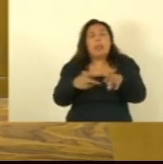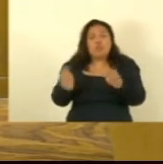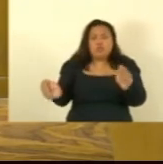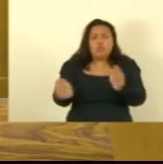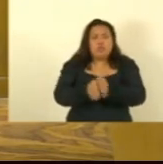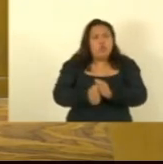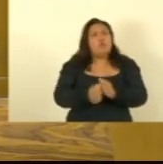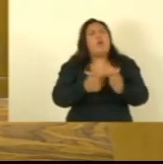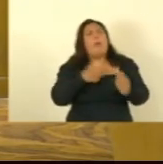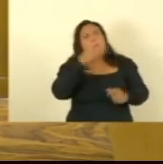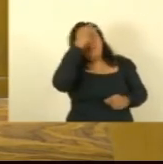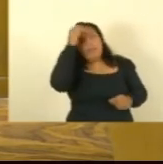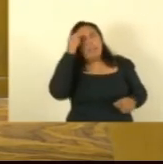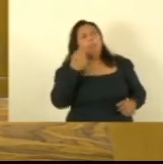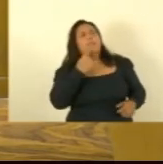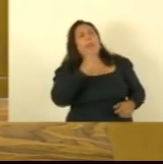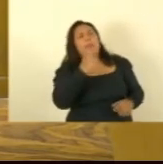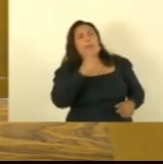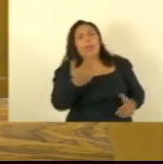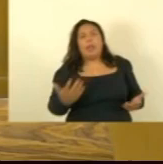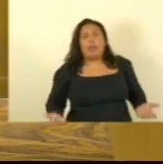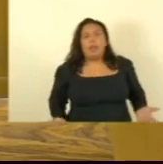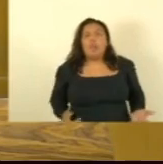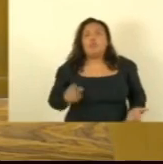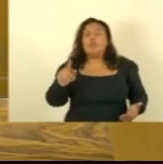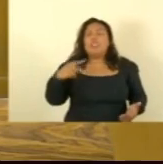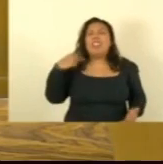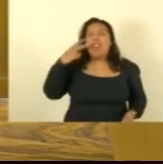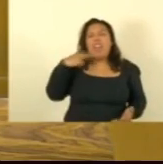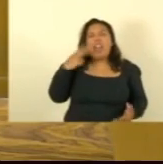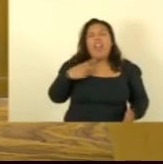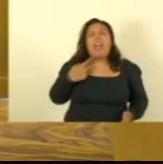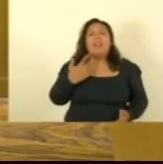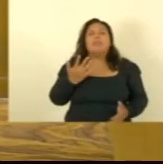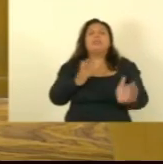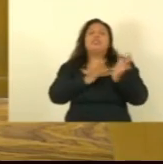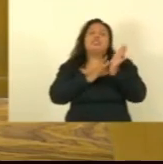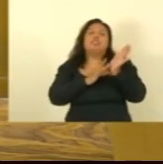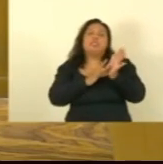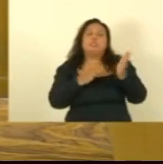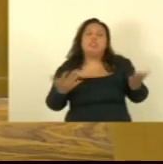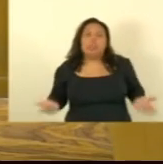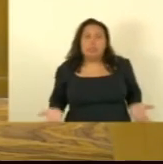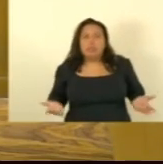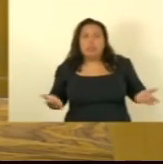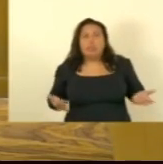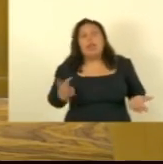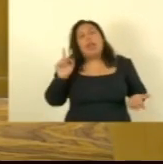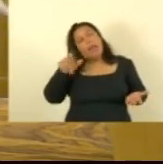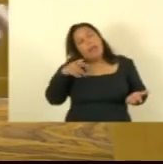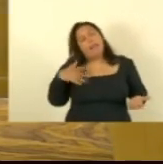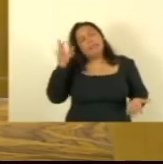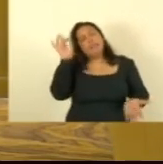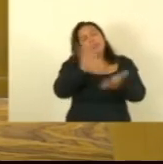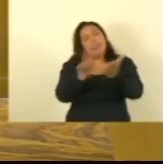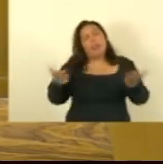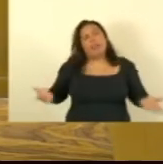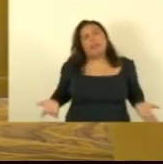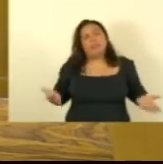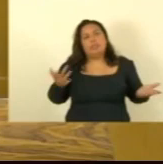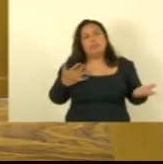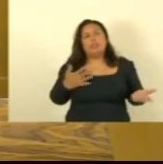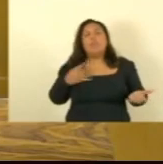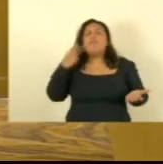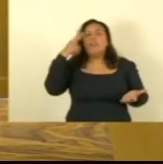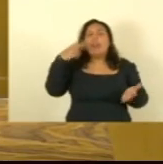prefeito cobrando. Na verdade, você é um vereador faz de conta. Essa é que é a realidade. Vereador